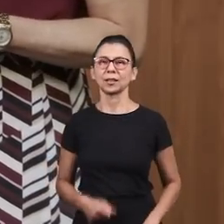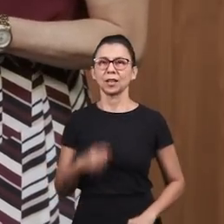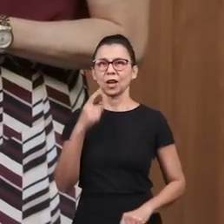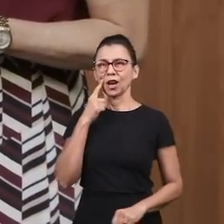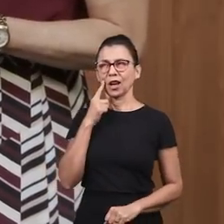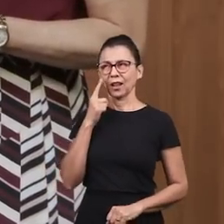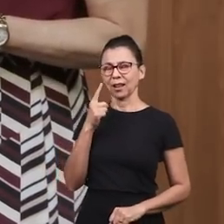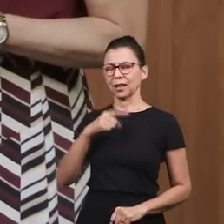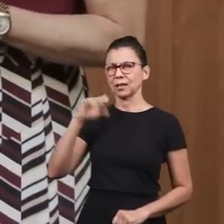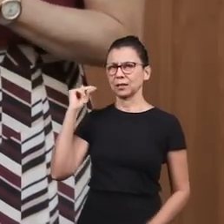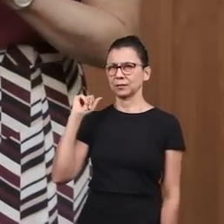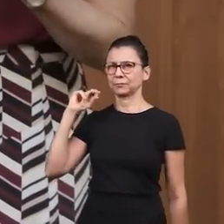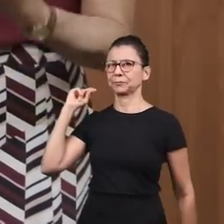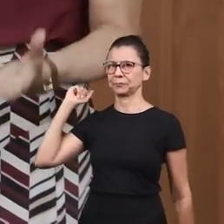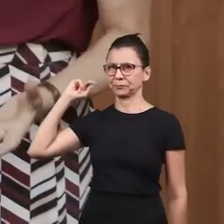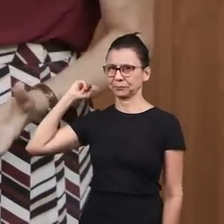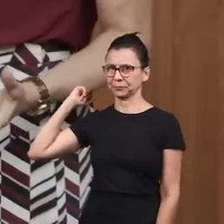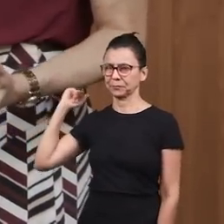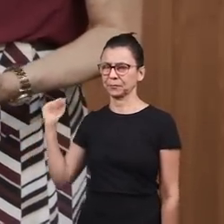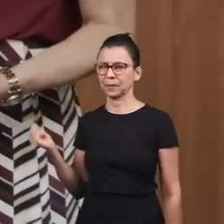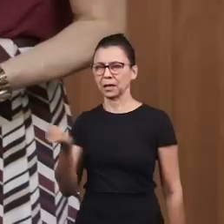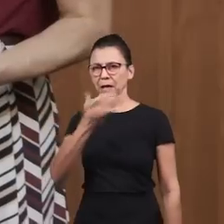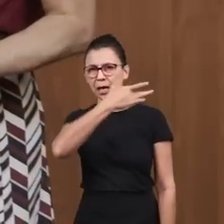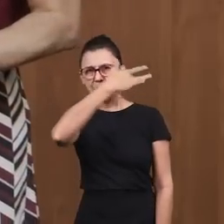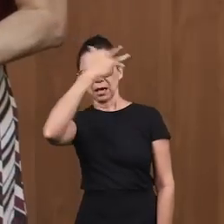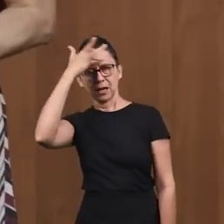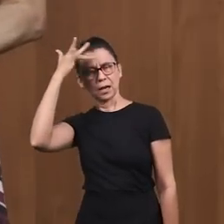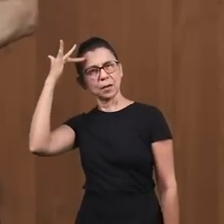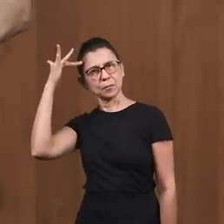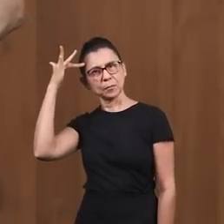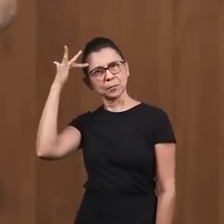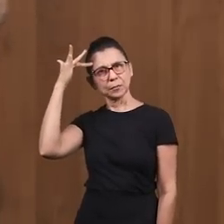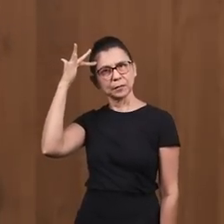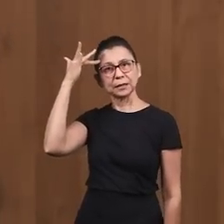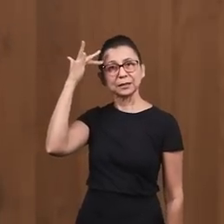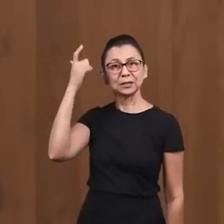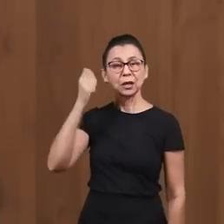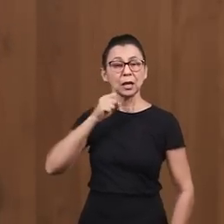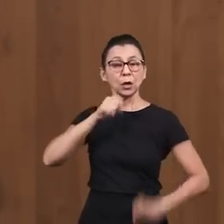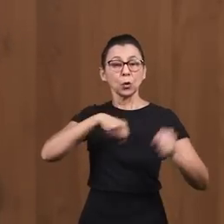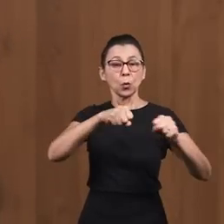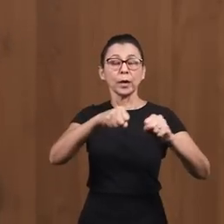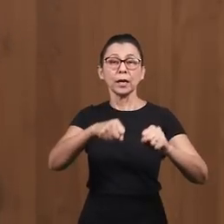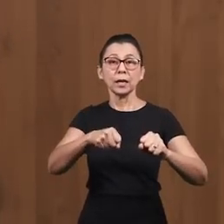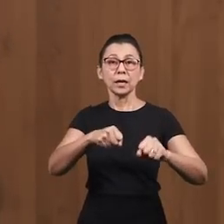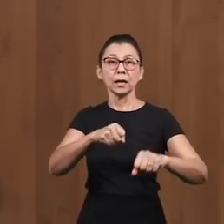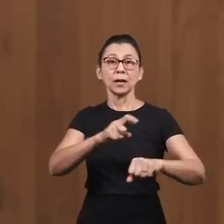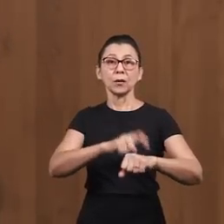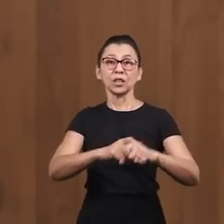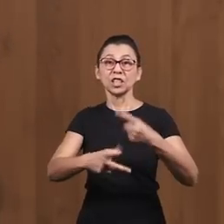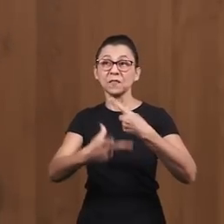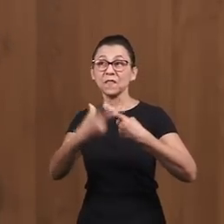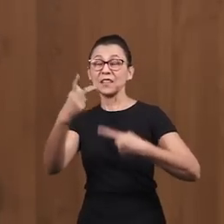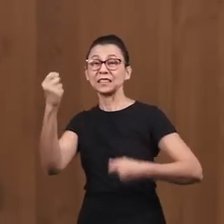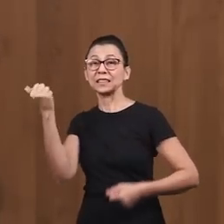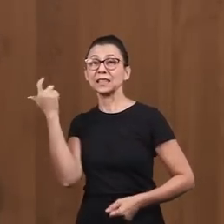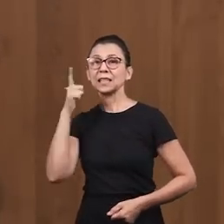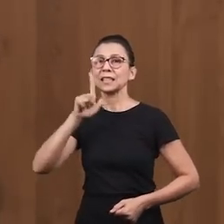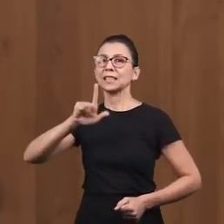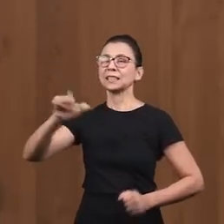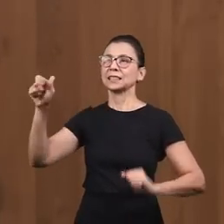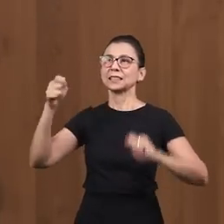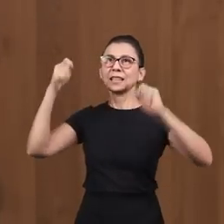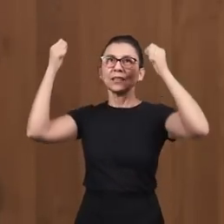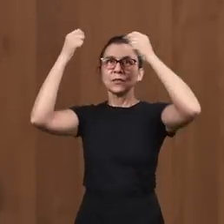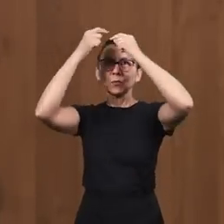Olha, o corredor, antigamente, ele ganhava uma coroa. Hoje, ele ganha